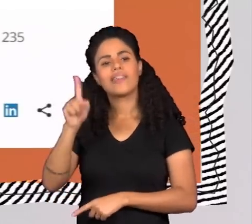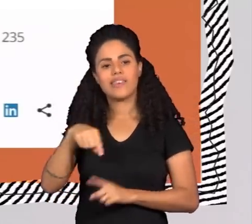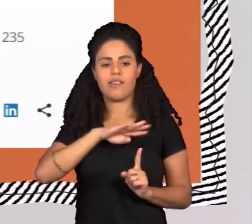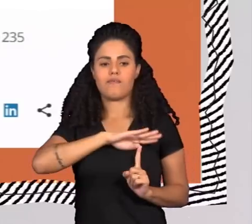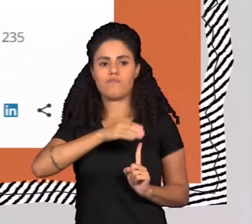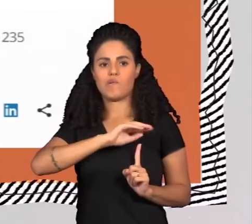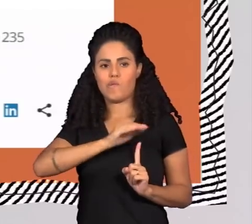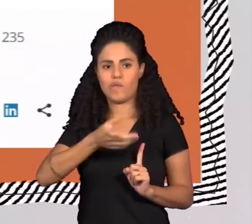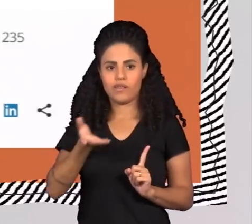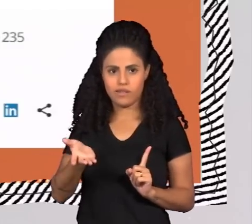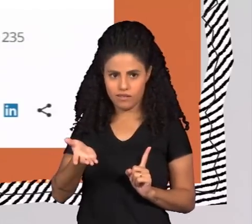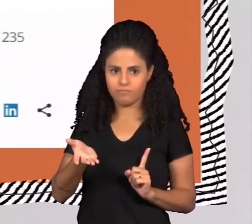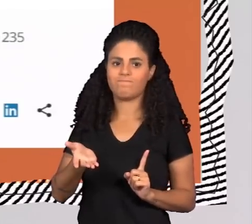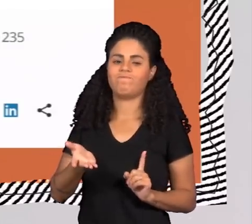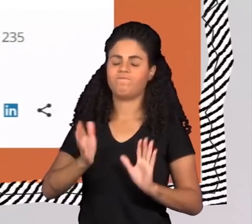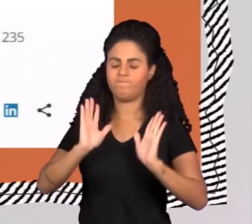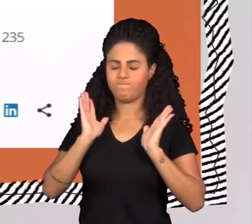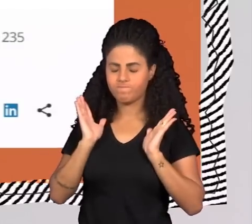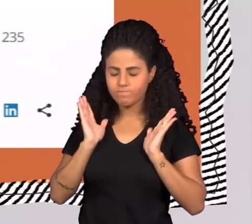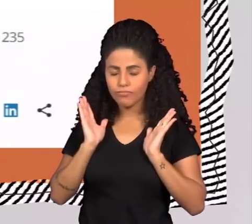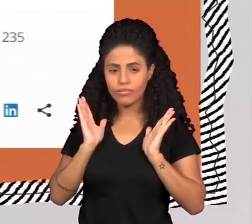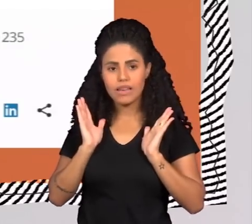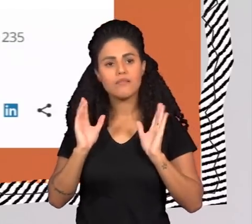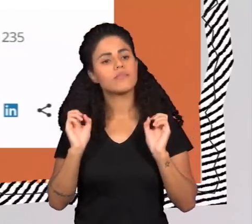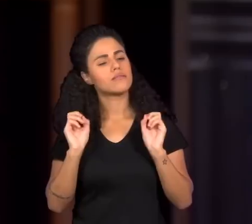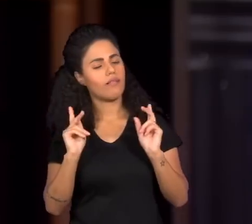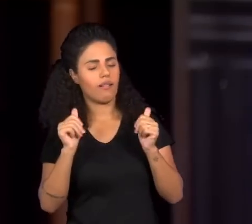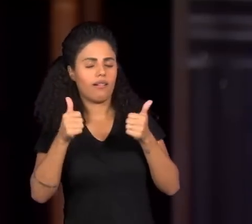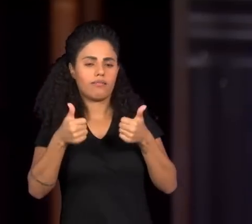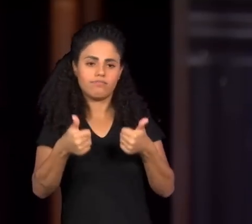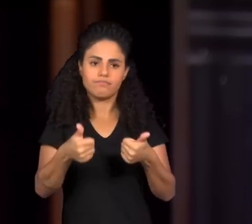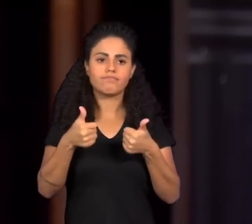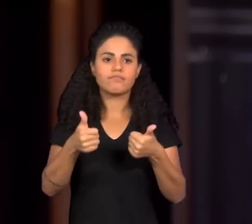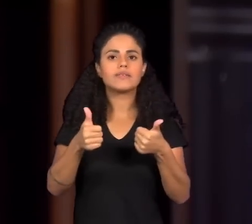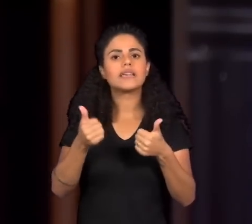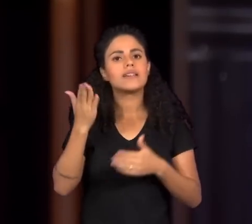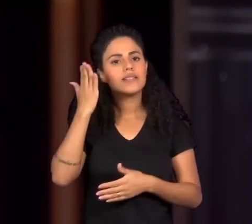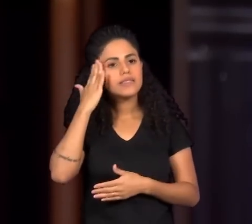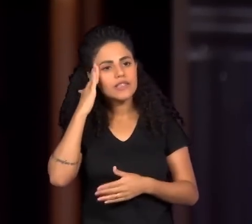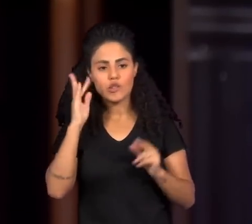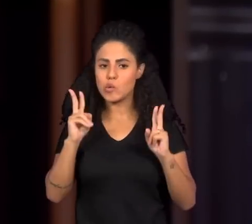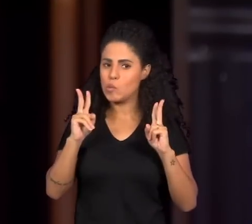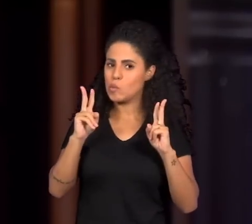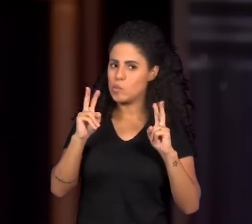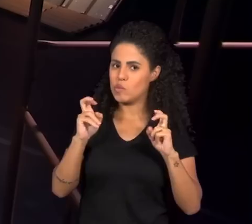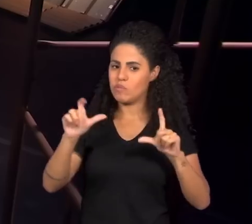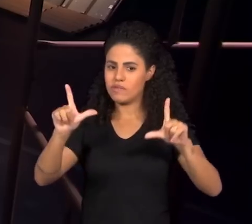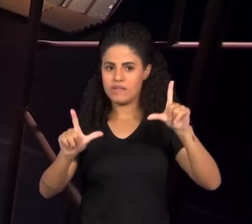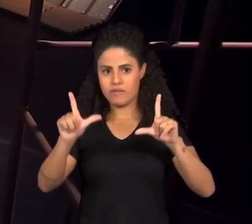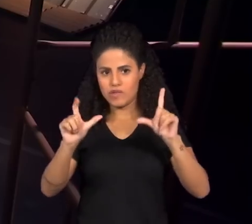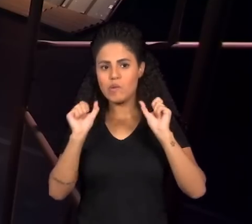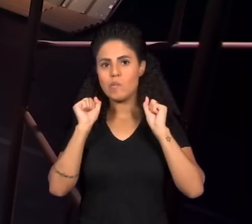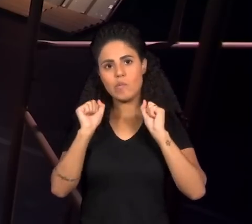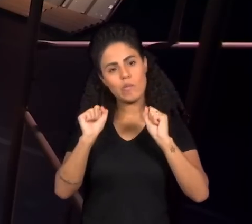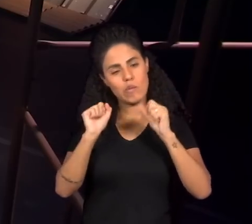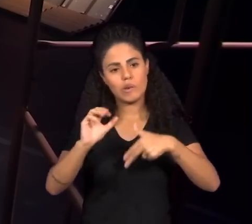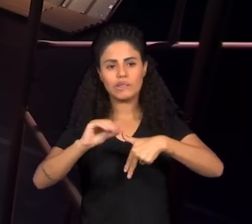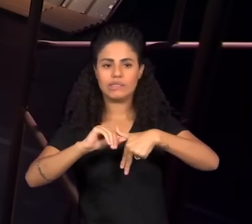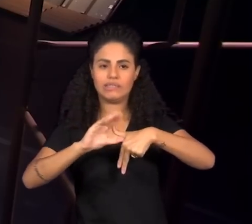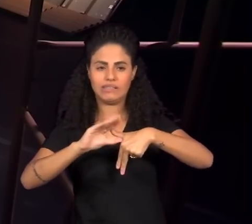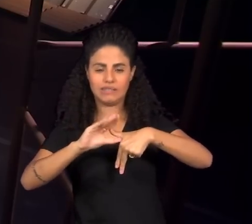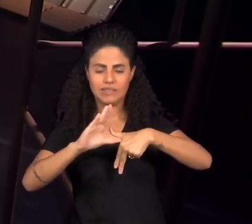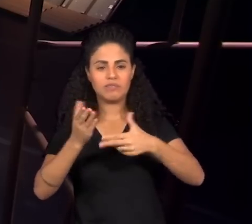É triste isso, né? Mas, enfim, que bom que agora a gente pode falar disso aqui na TV É verdade. Cultura, que é o lugar do